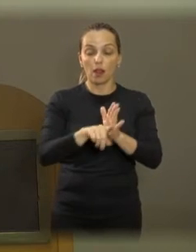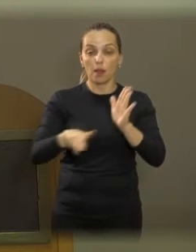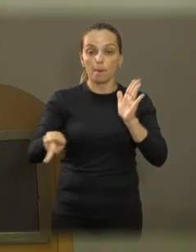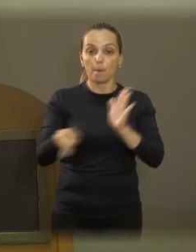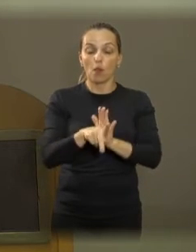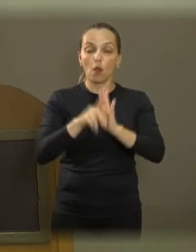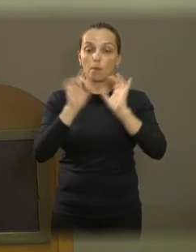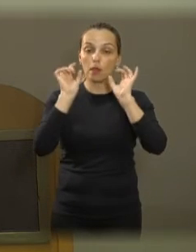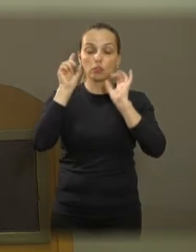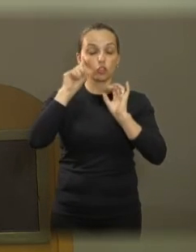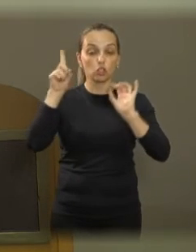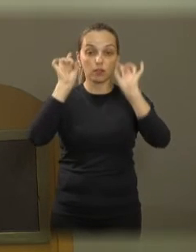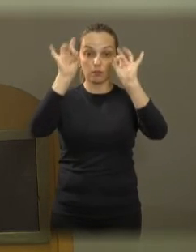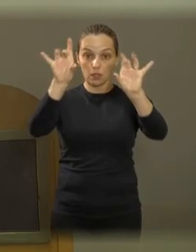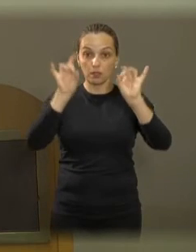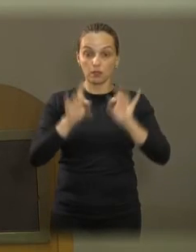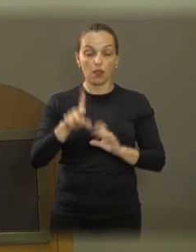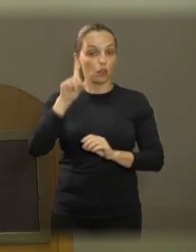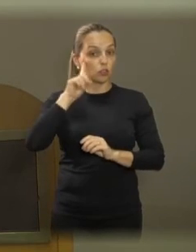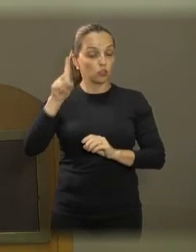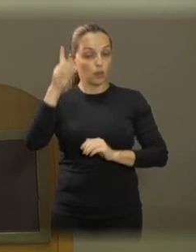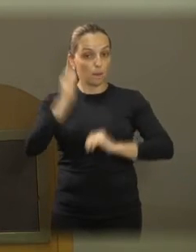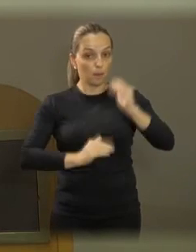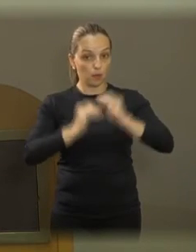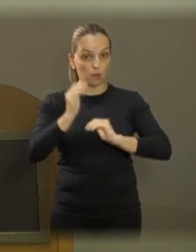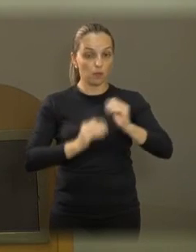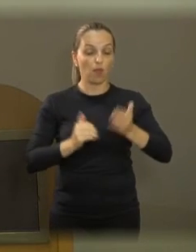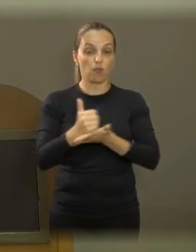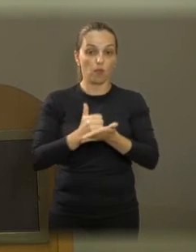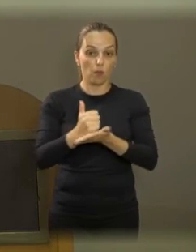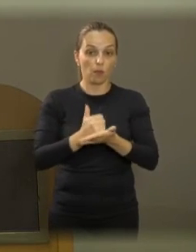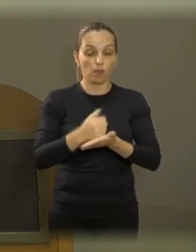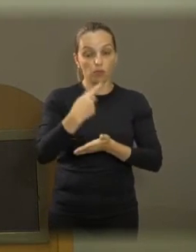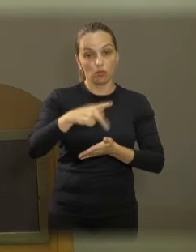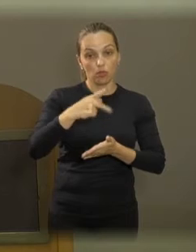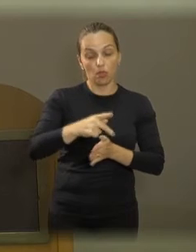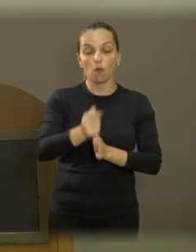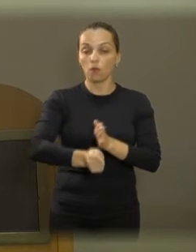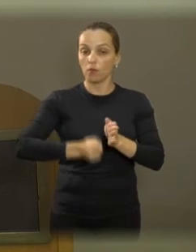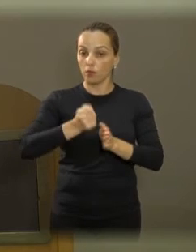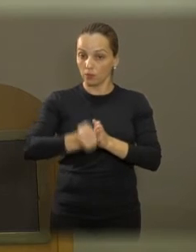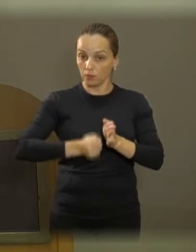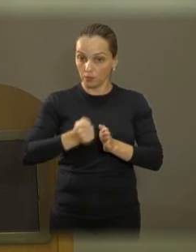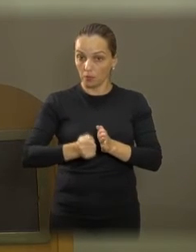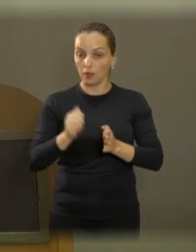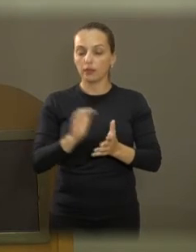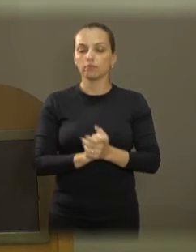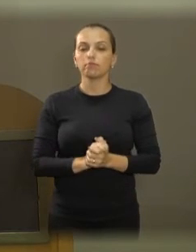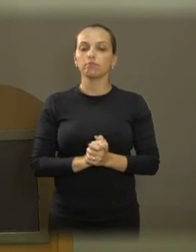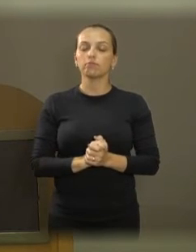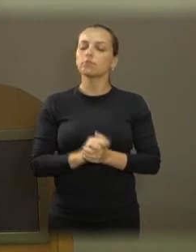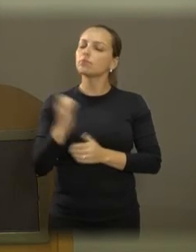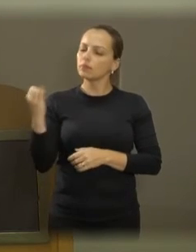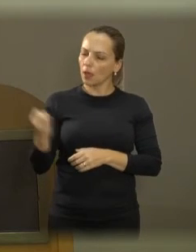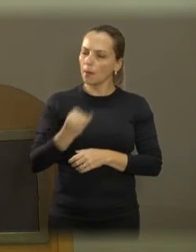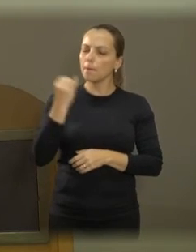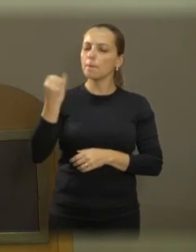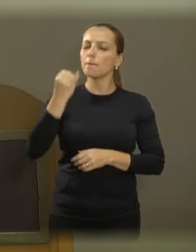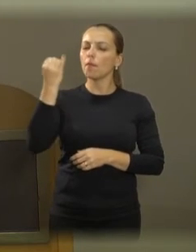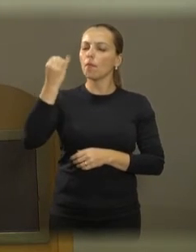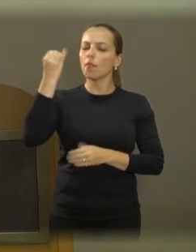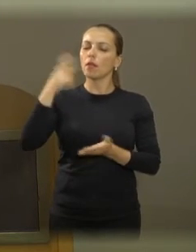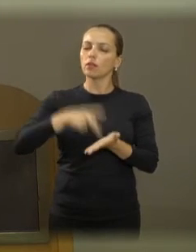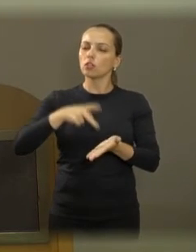8.333/2014, que institui a solenidade do Dia Municipal do Farmacêutico. É importante, viu,